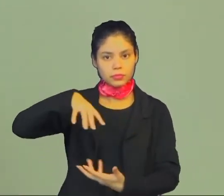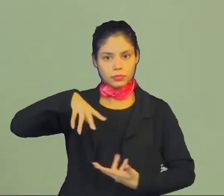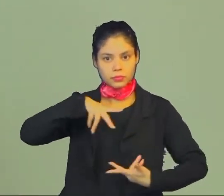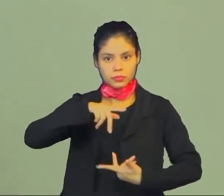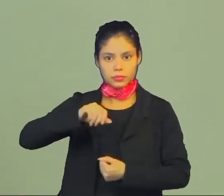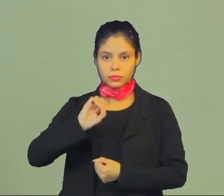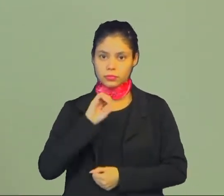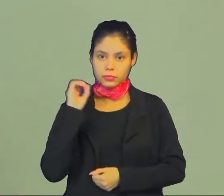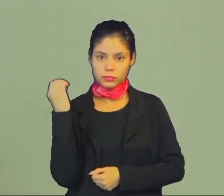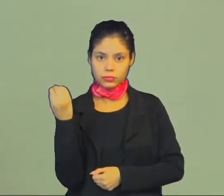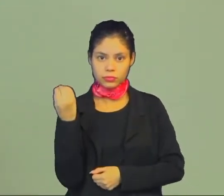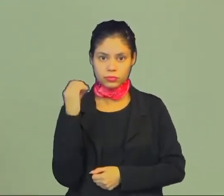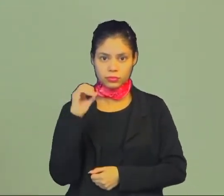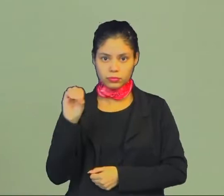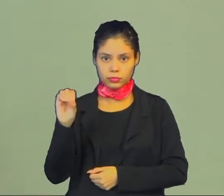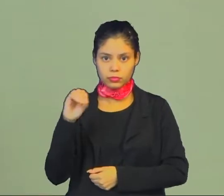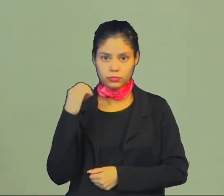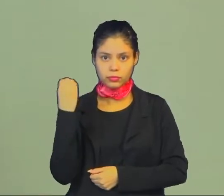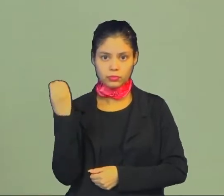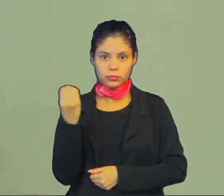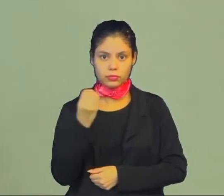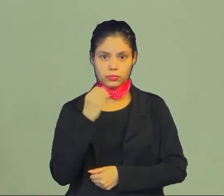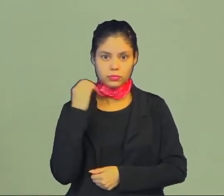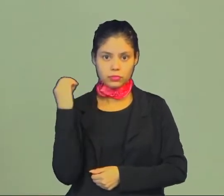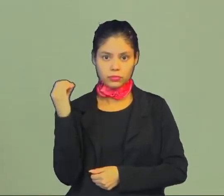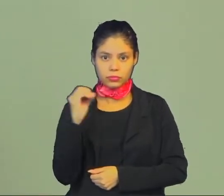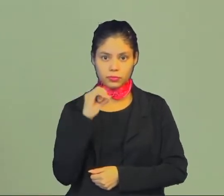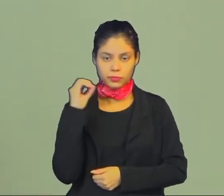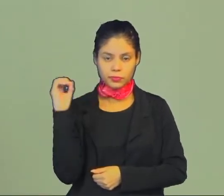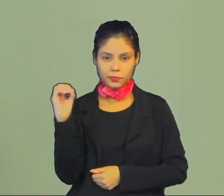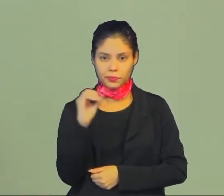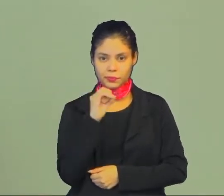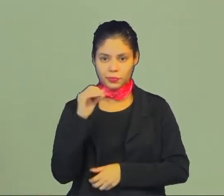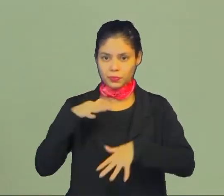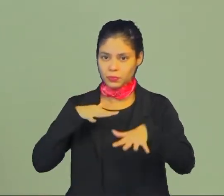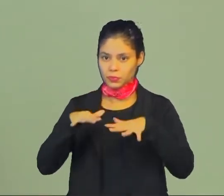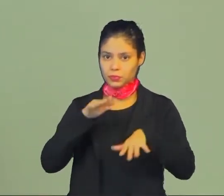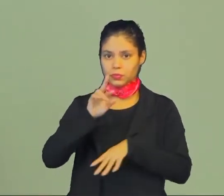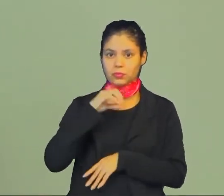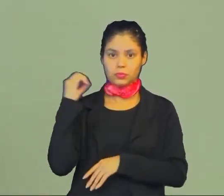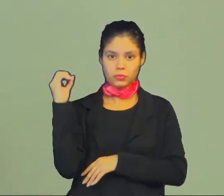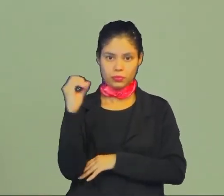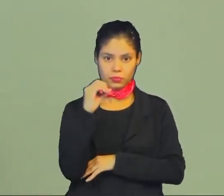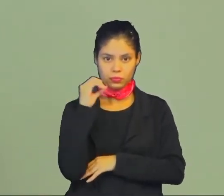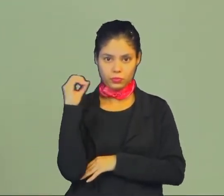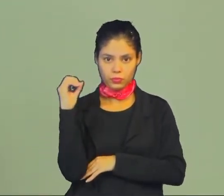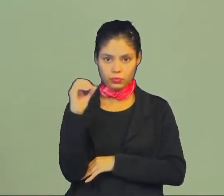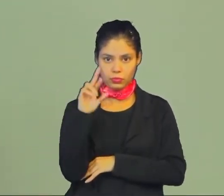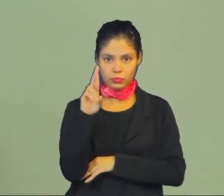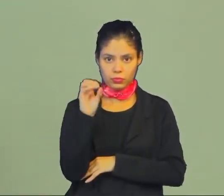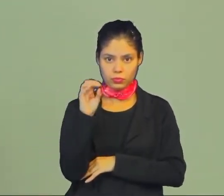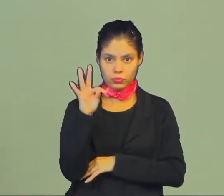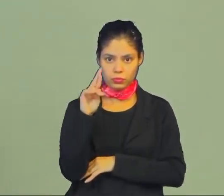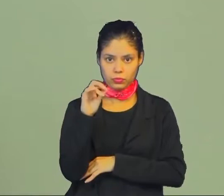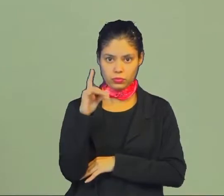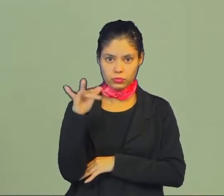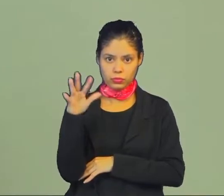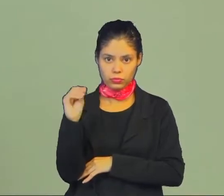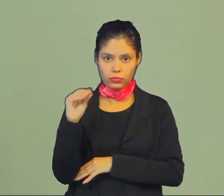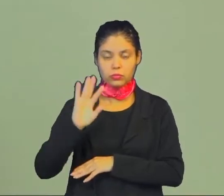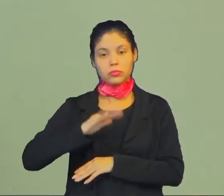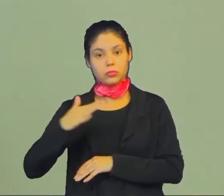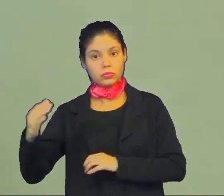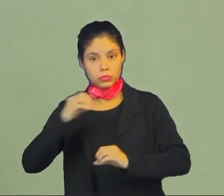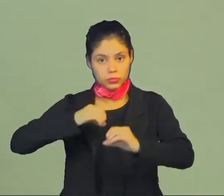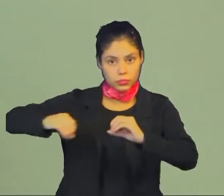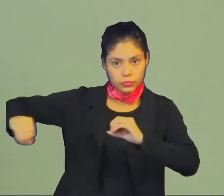em torno do seu próprio eixo quando ela gira em torno do seu próprio eixo a gente dá esse movimento chamado de rotação quando a terra